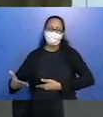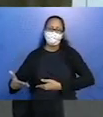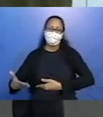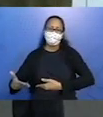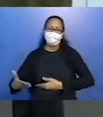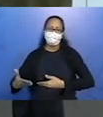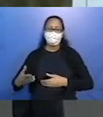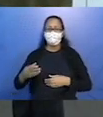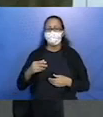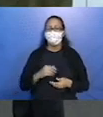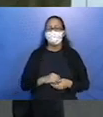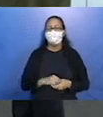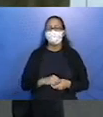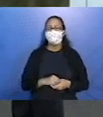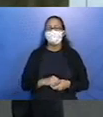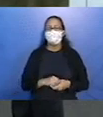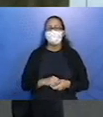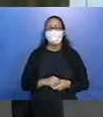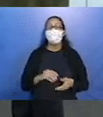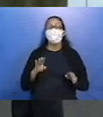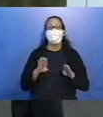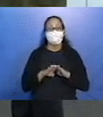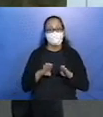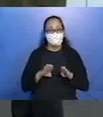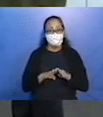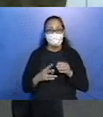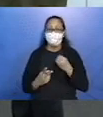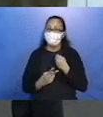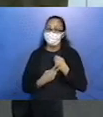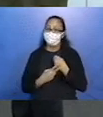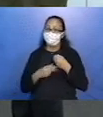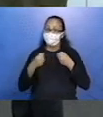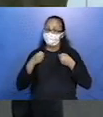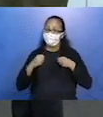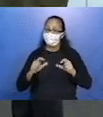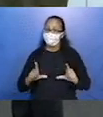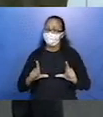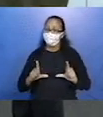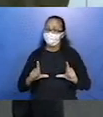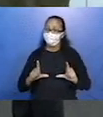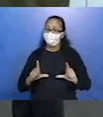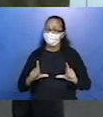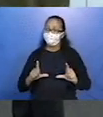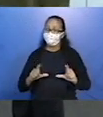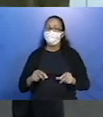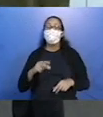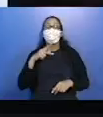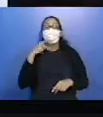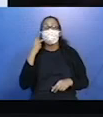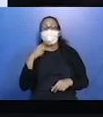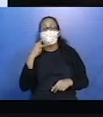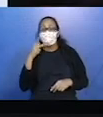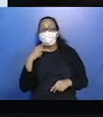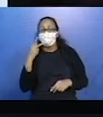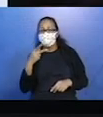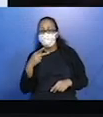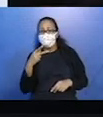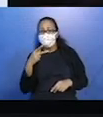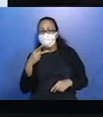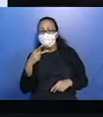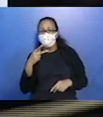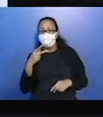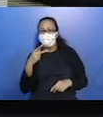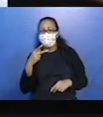alguém. Muito bem, também é um verbo de ação. Falar. Ah, isso tá fácil,